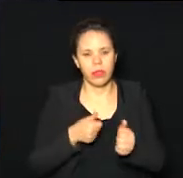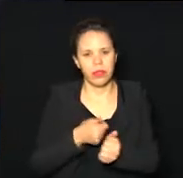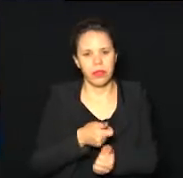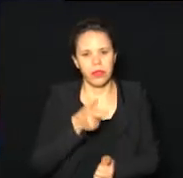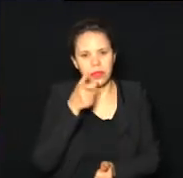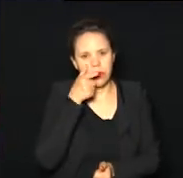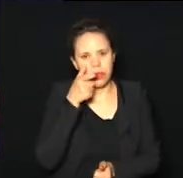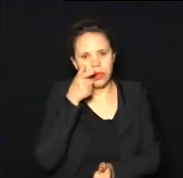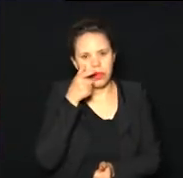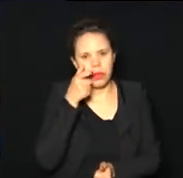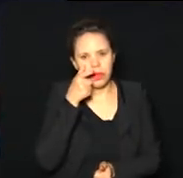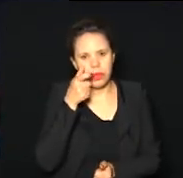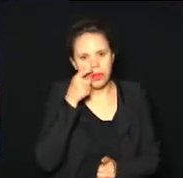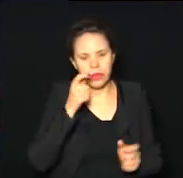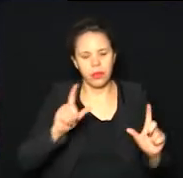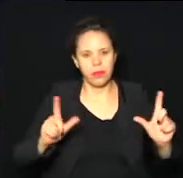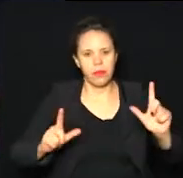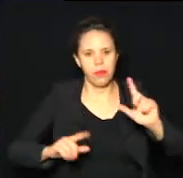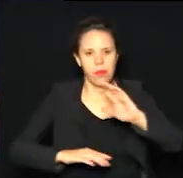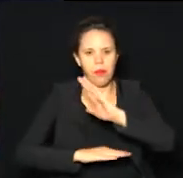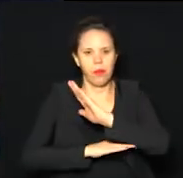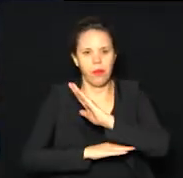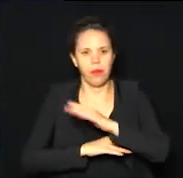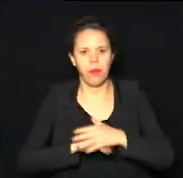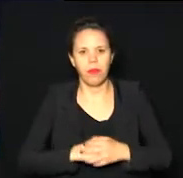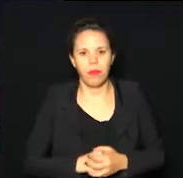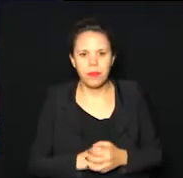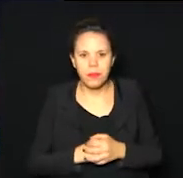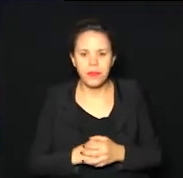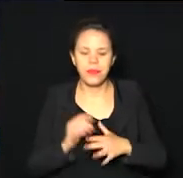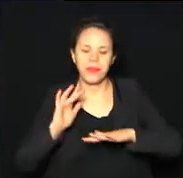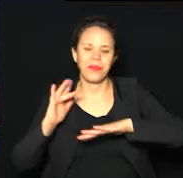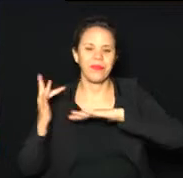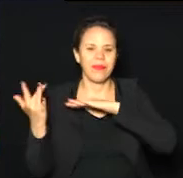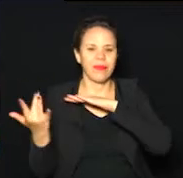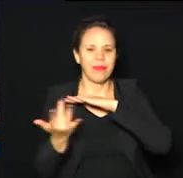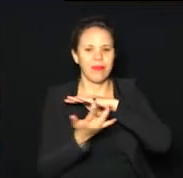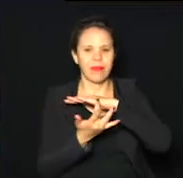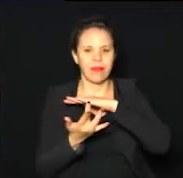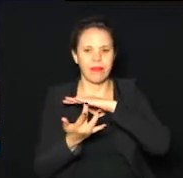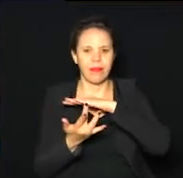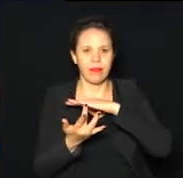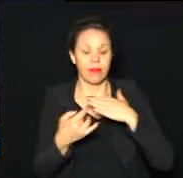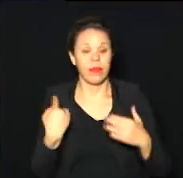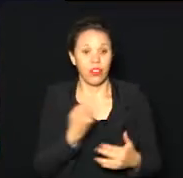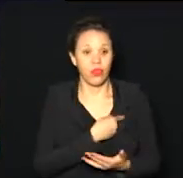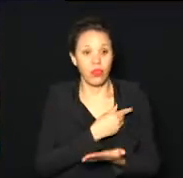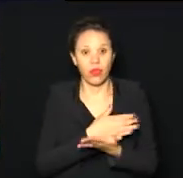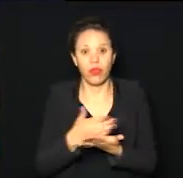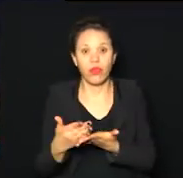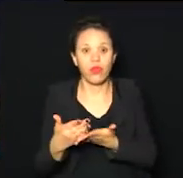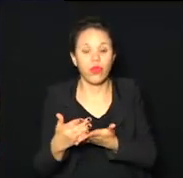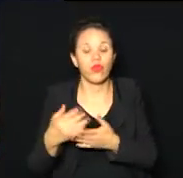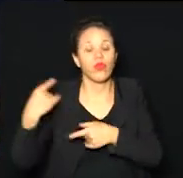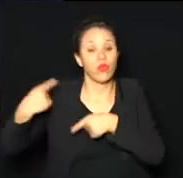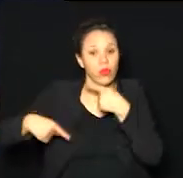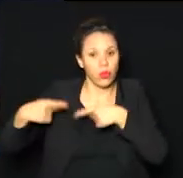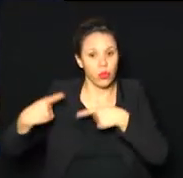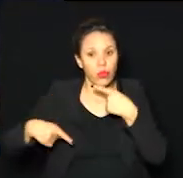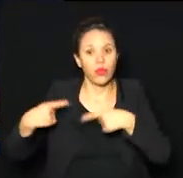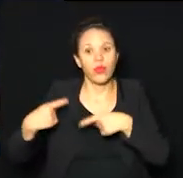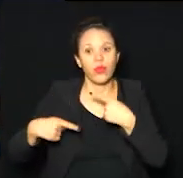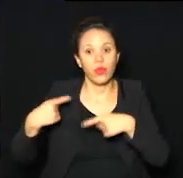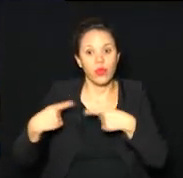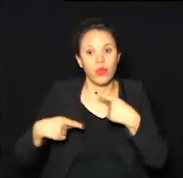aí assistindo pela TV Câmara, pelas redes sociais. A gente vai dar início, então, ao nosso debate público que